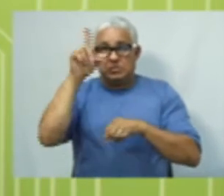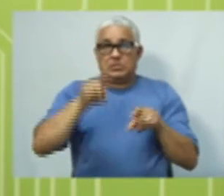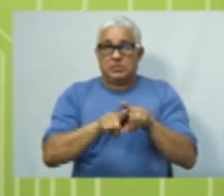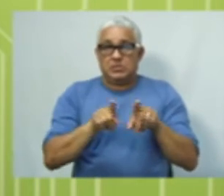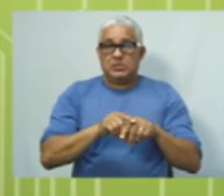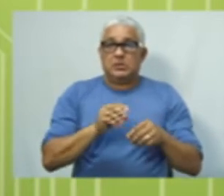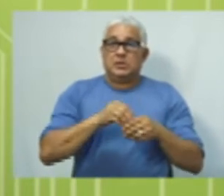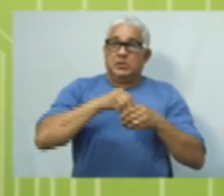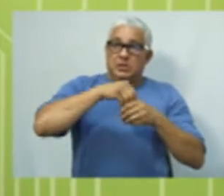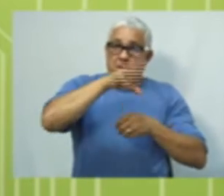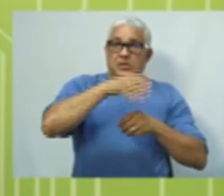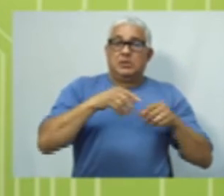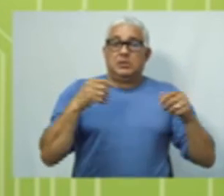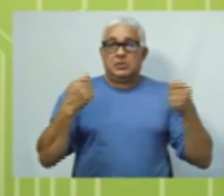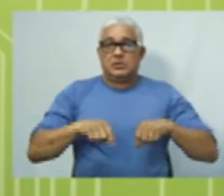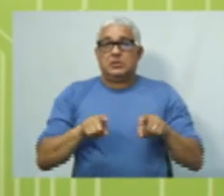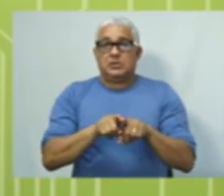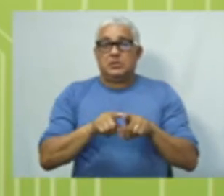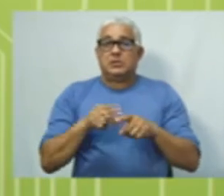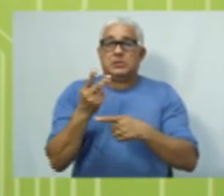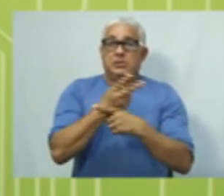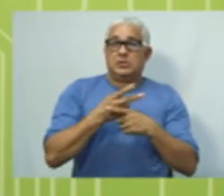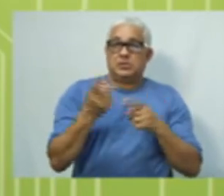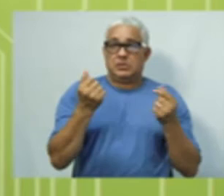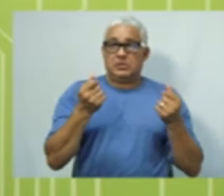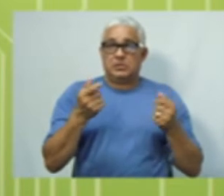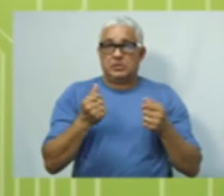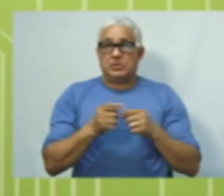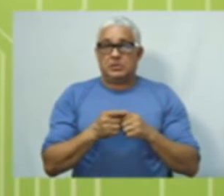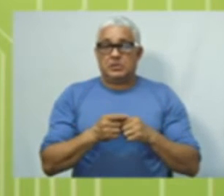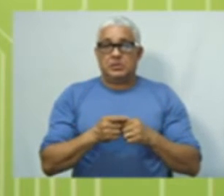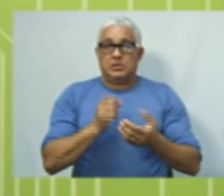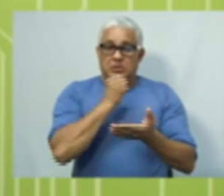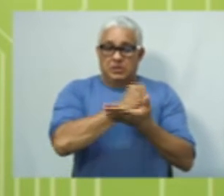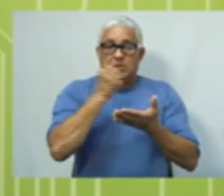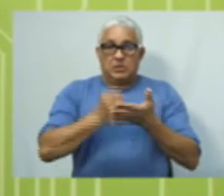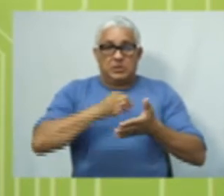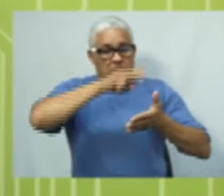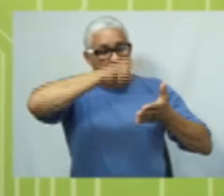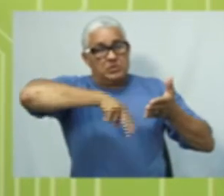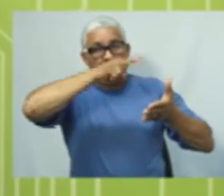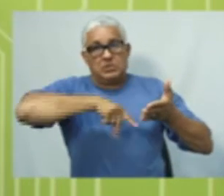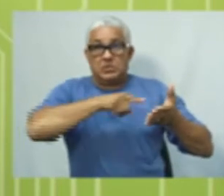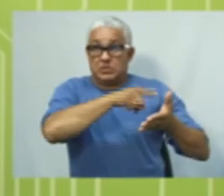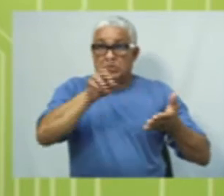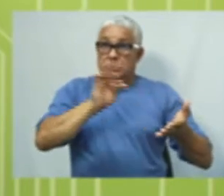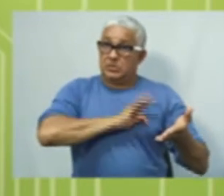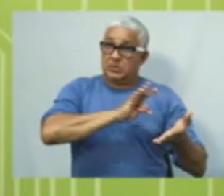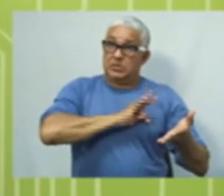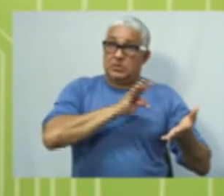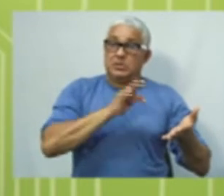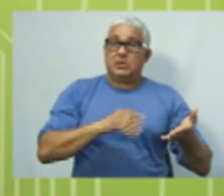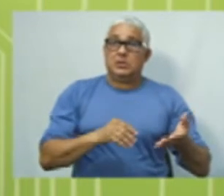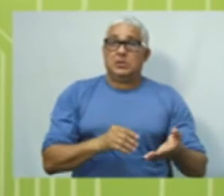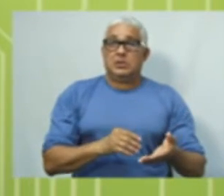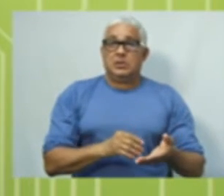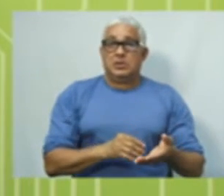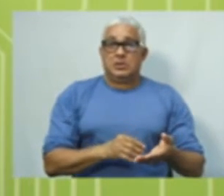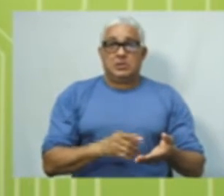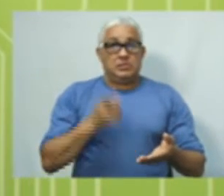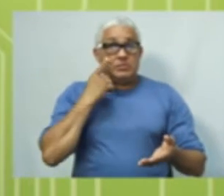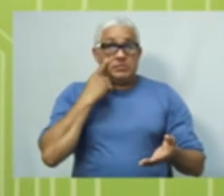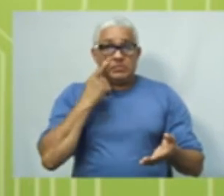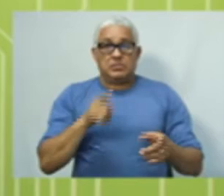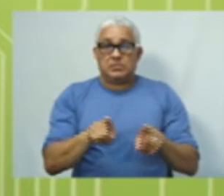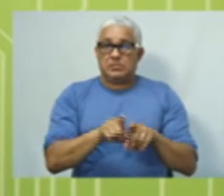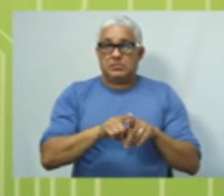da necessidade, procurar financiamentos. Olha o contrato, né? Vocês como técnicos, vocês têm essa, vamos dizer assim, essa